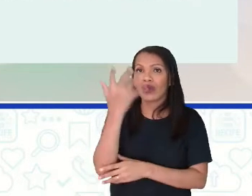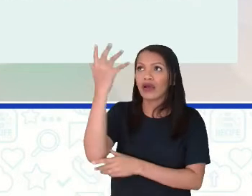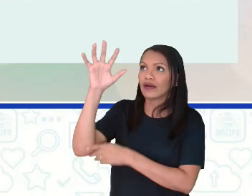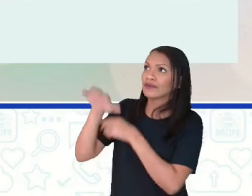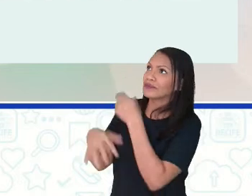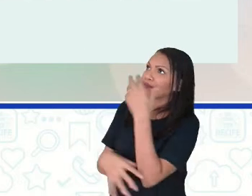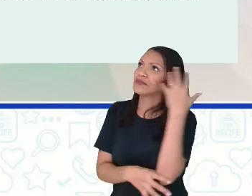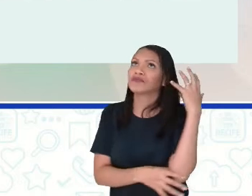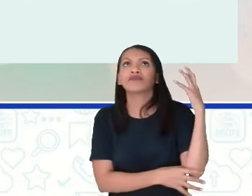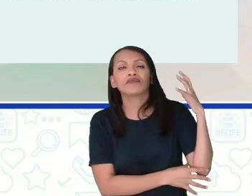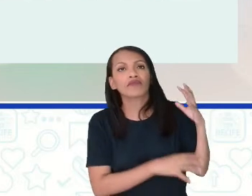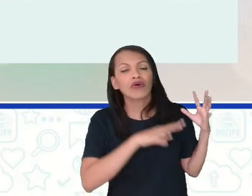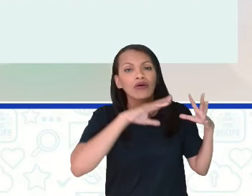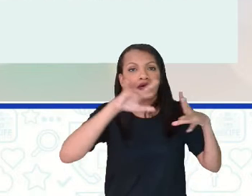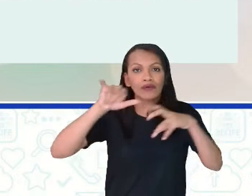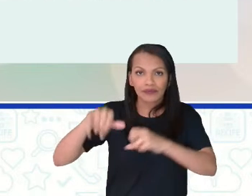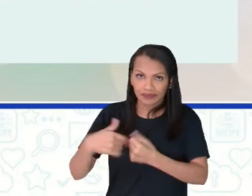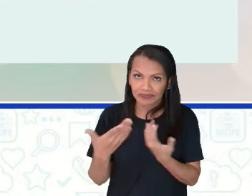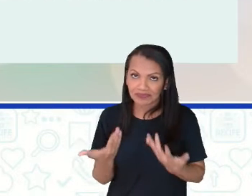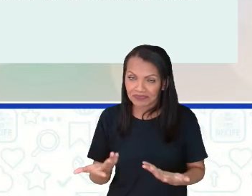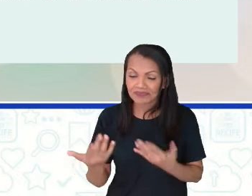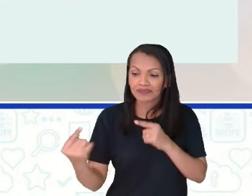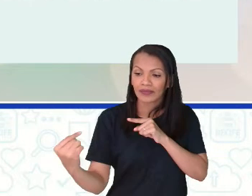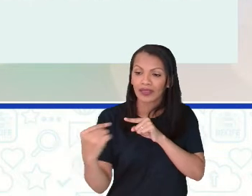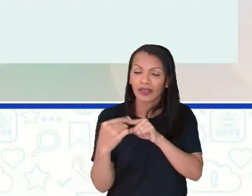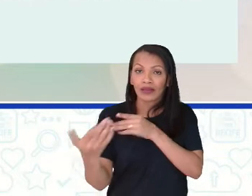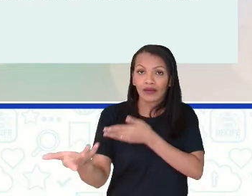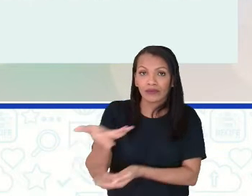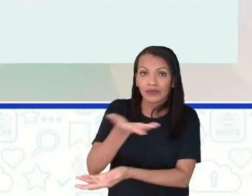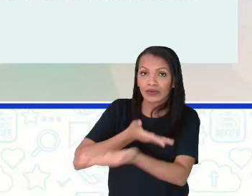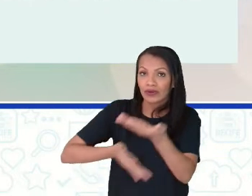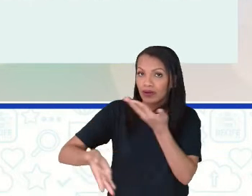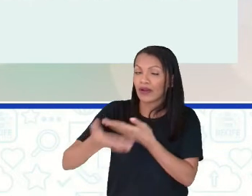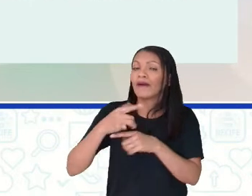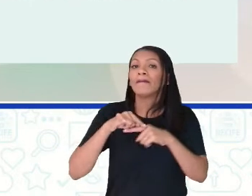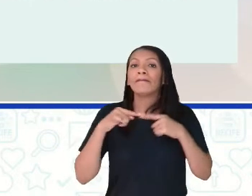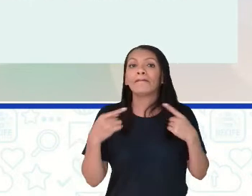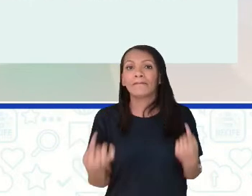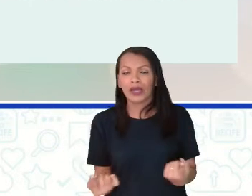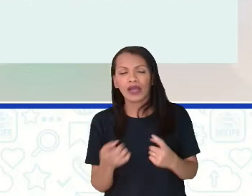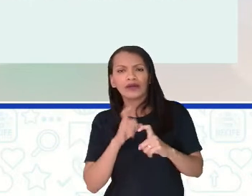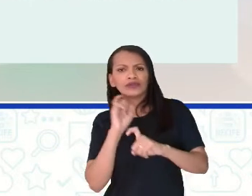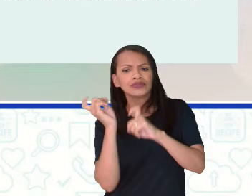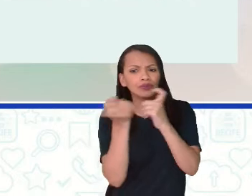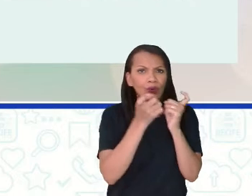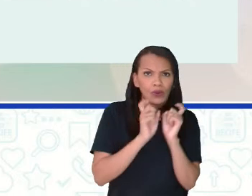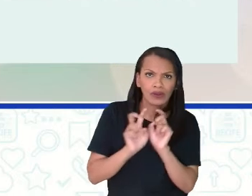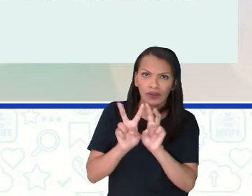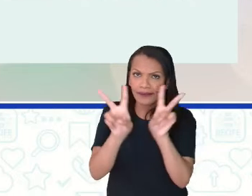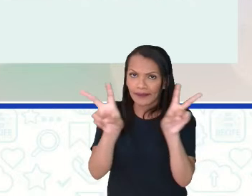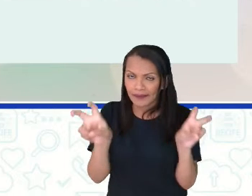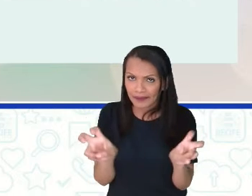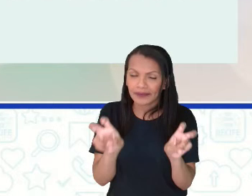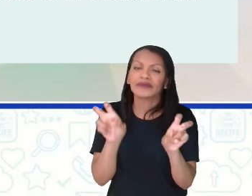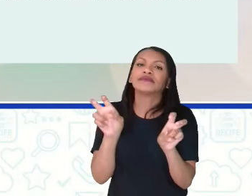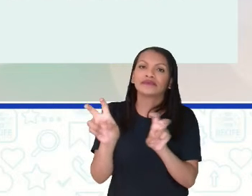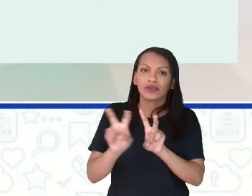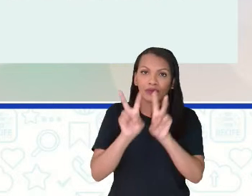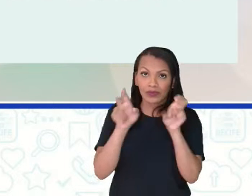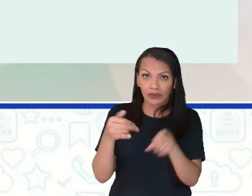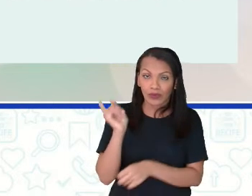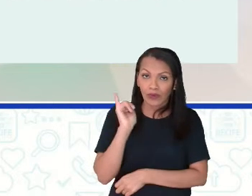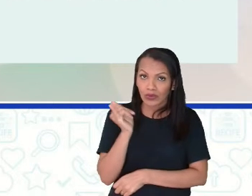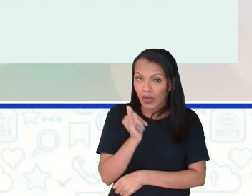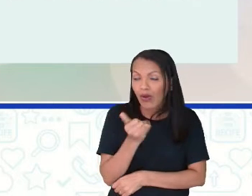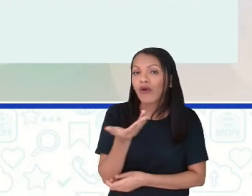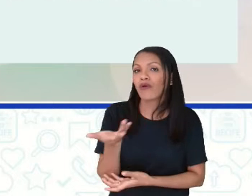da fábula, são as naturezas humanas e suas relações. Mas que ele vai discutir sobre esses temas através de um conto